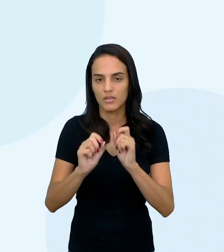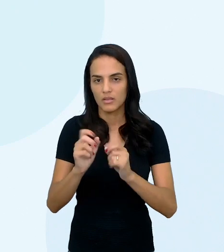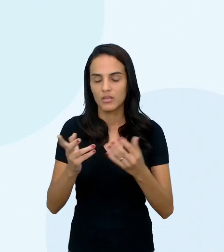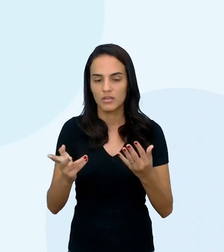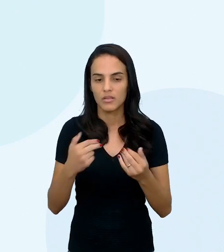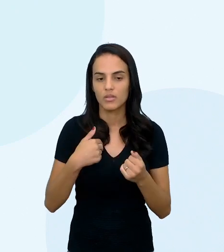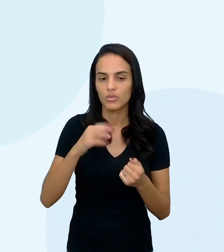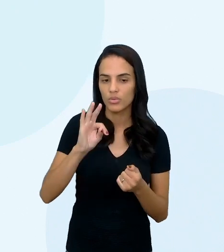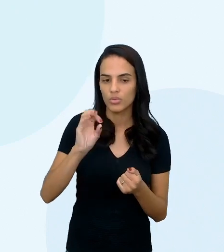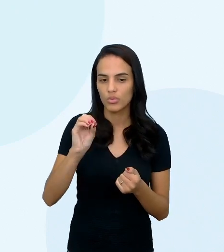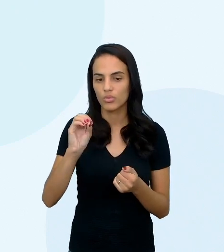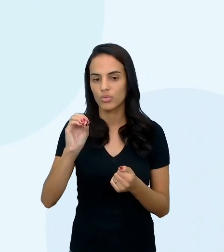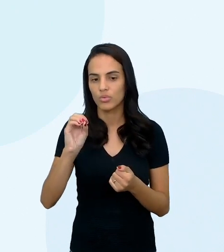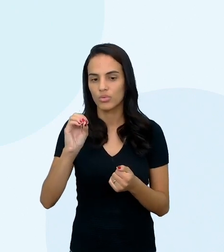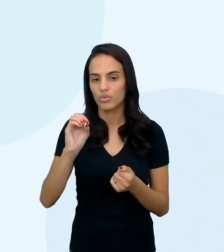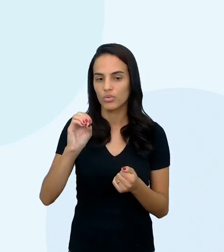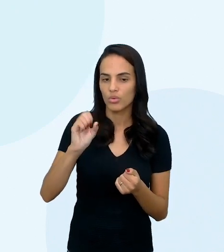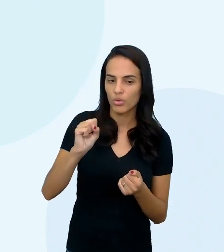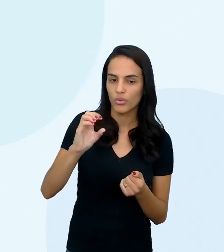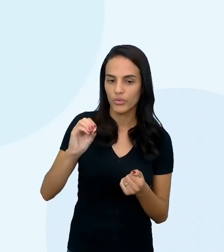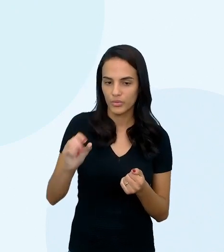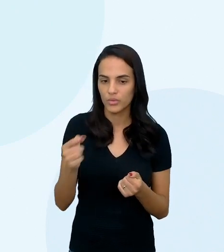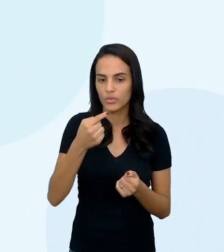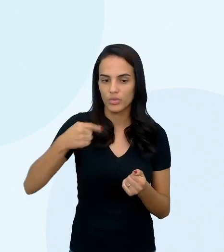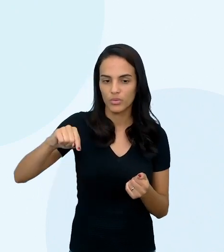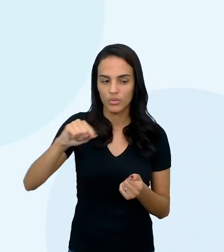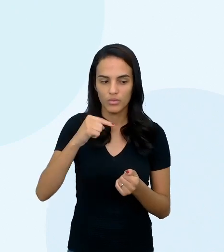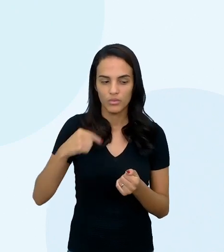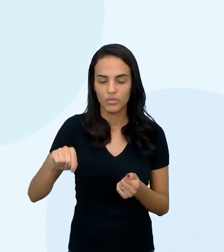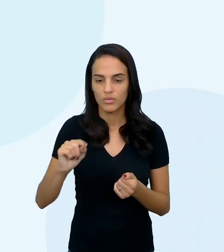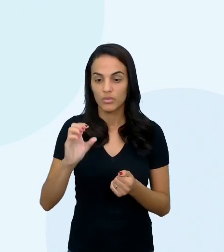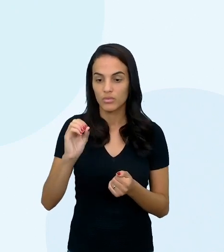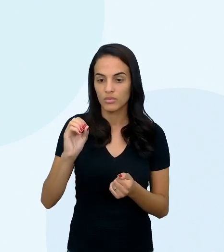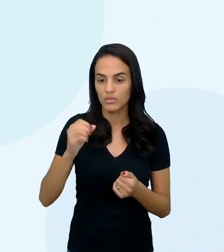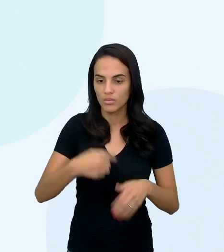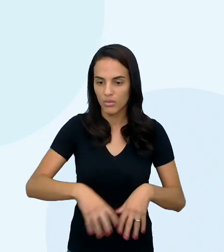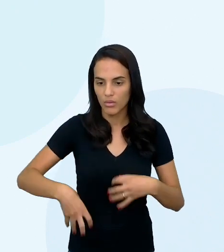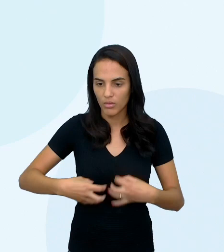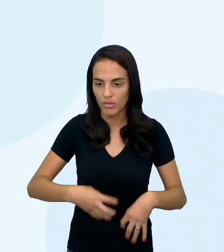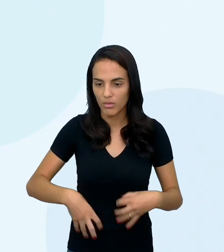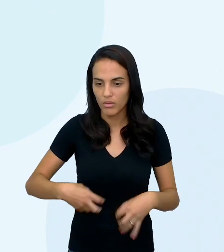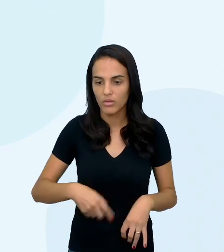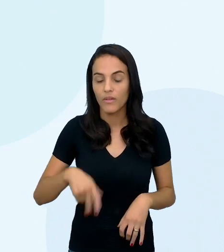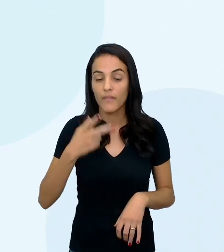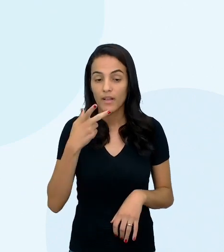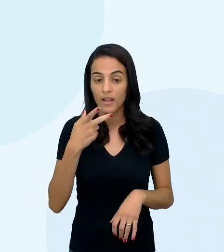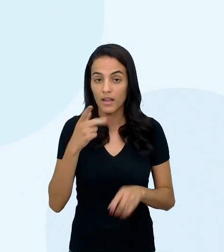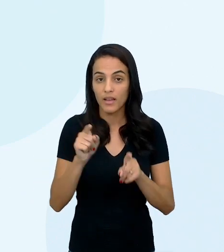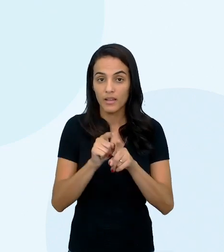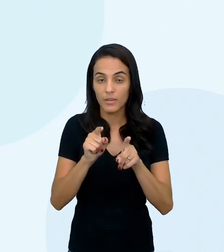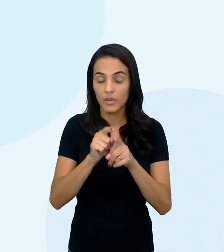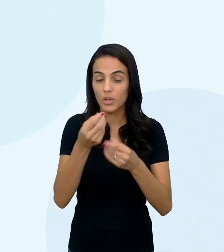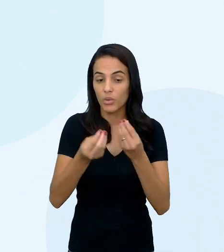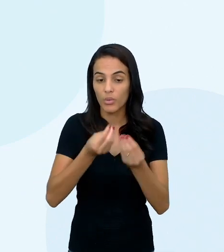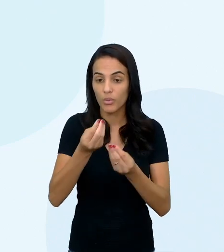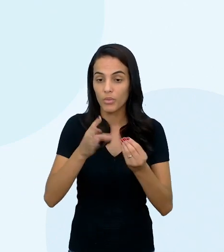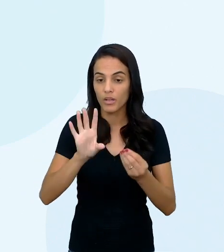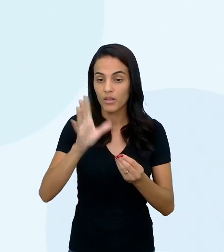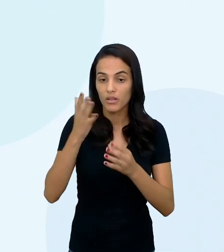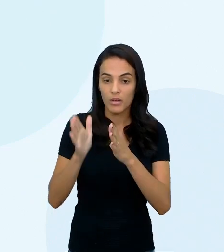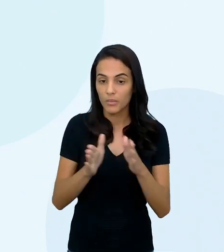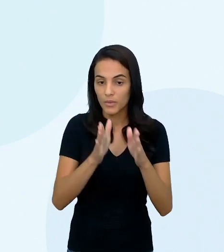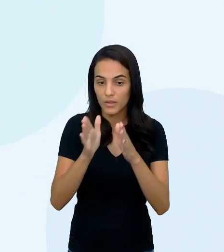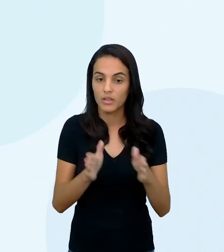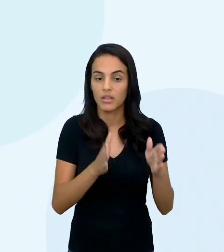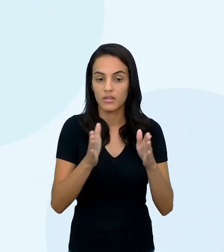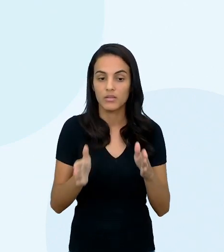né, onde é que estão aí situados, né, os nossos órgãos. Falei para vocês também como que acontece aí esse processo de